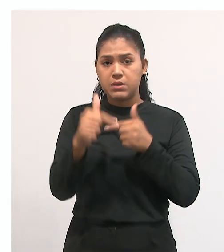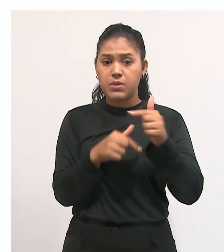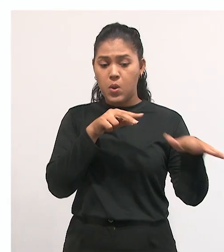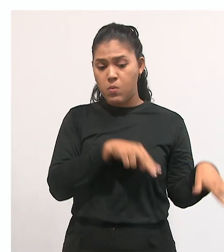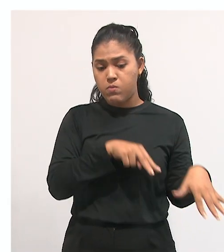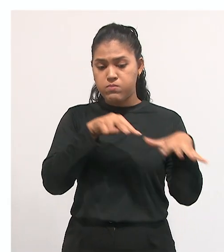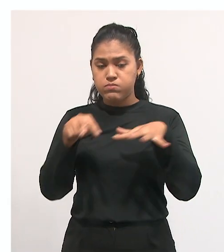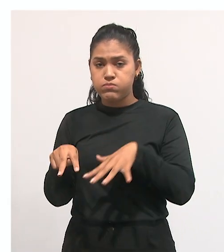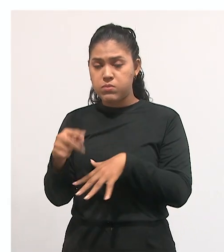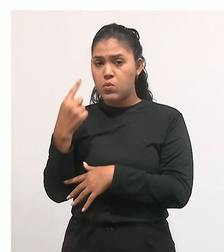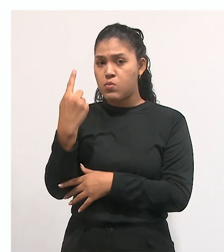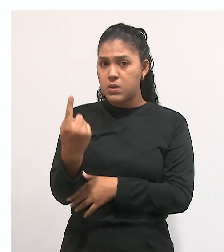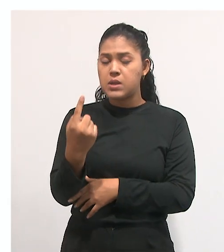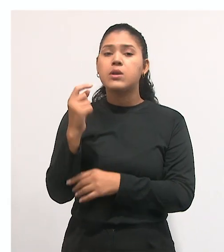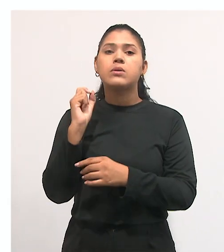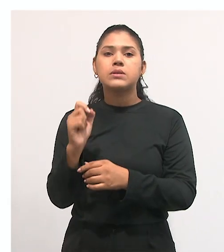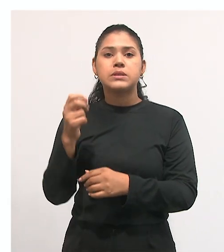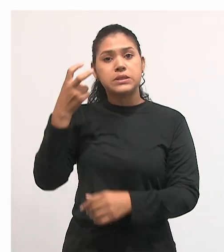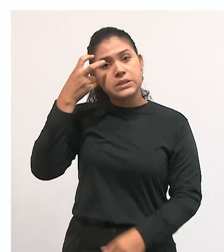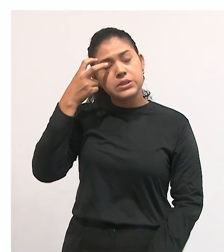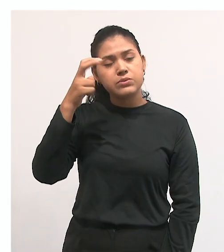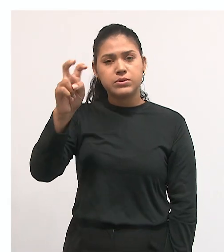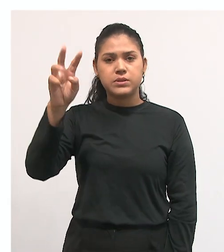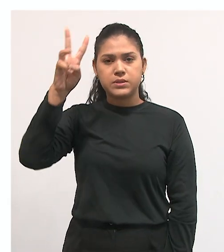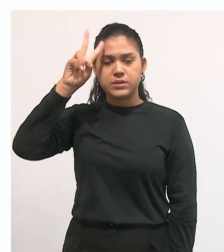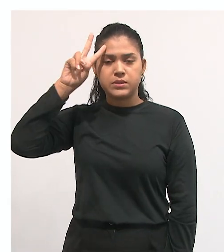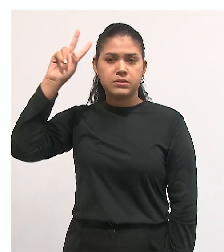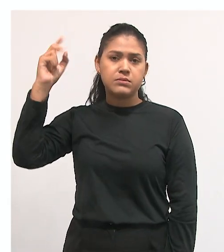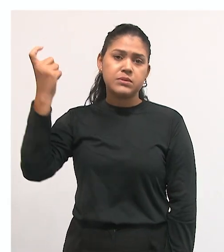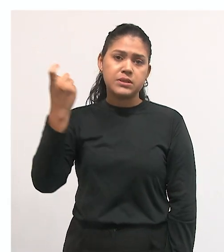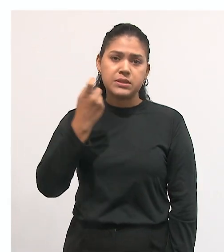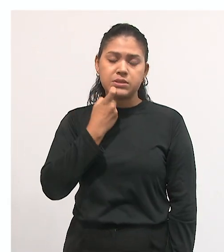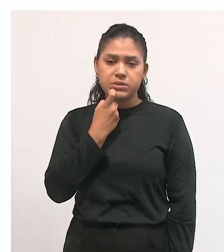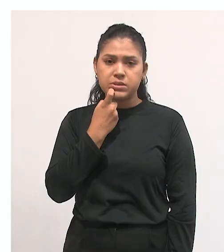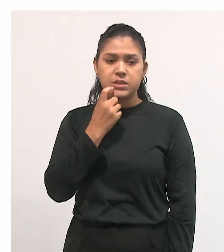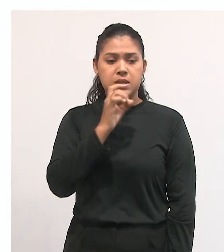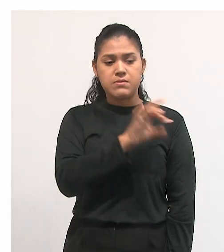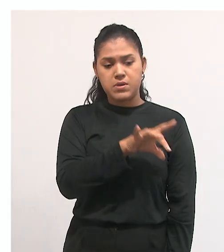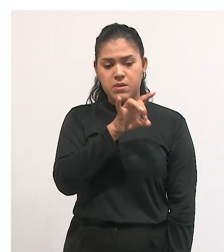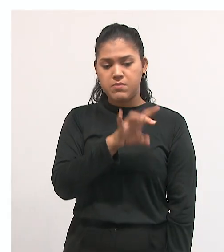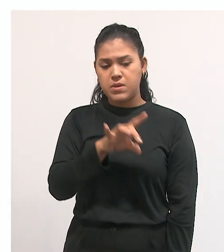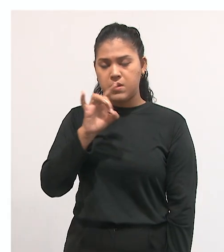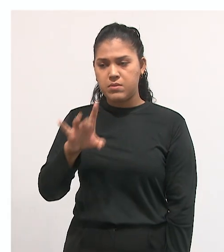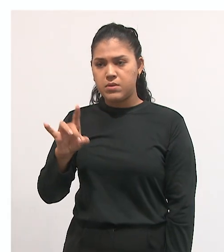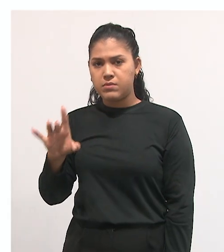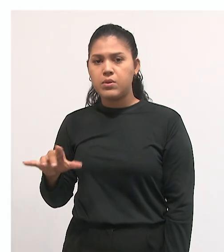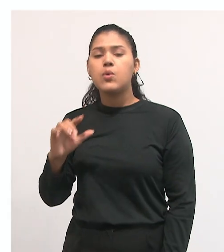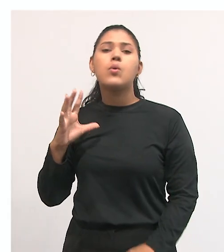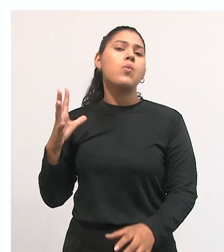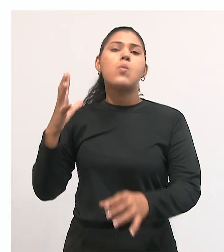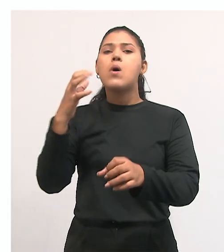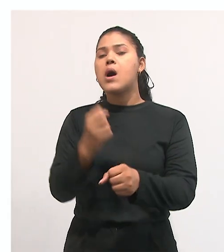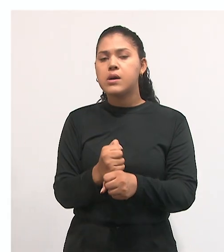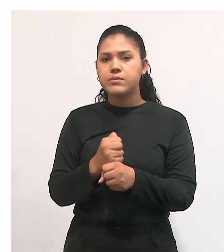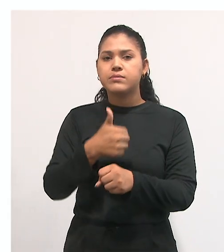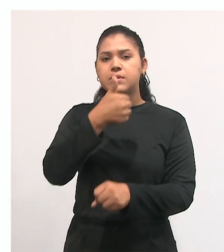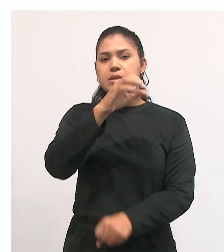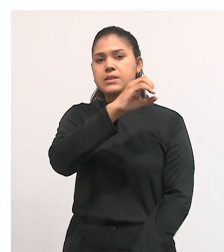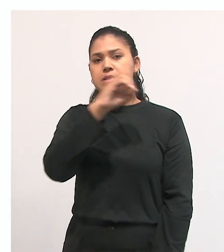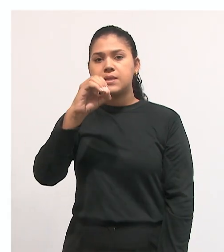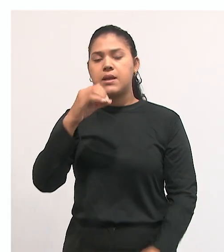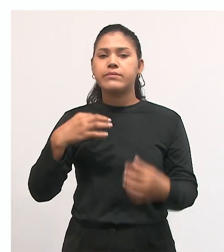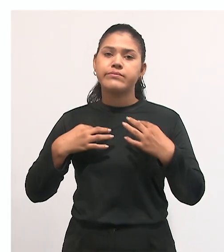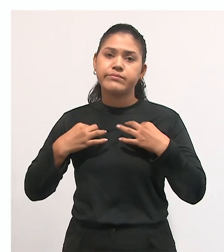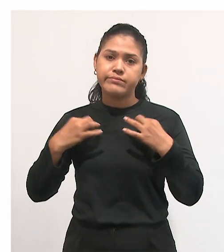uma semana considerando 5 dias úteis, a capacidade produtiva será de quantos? 100